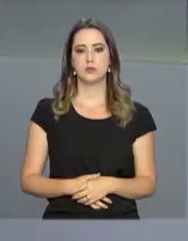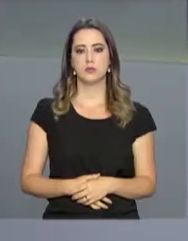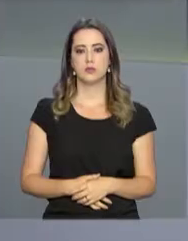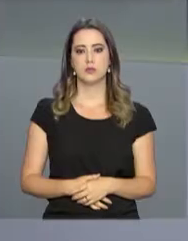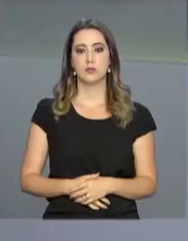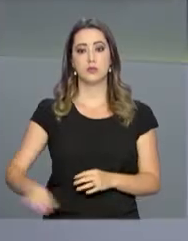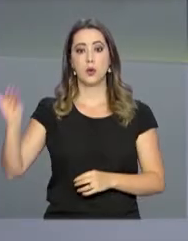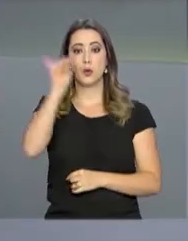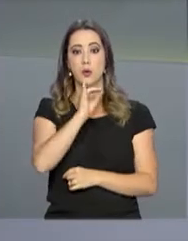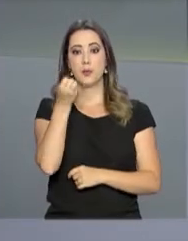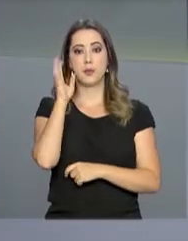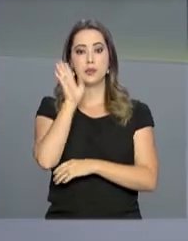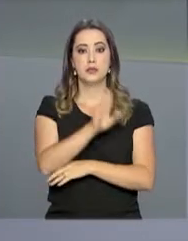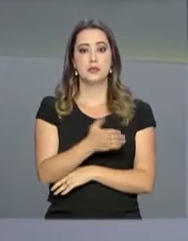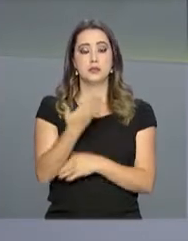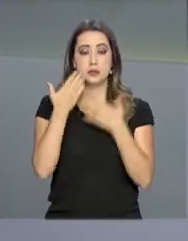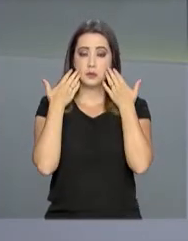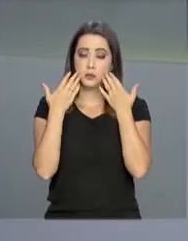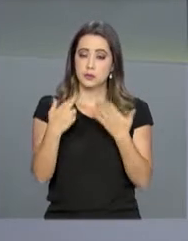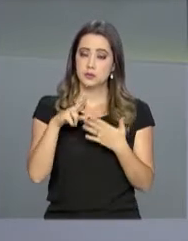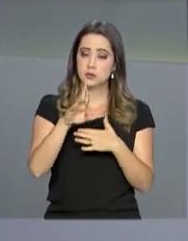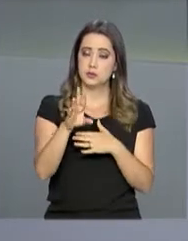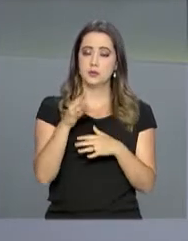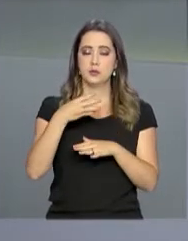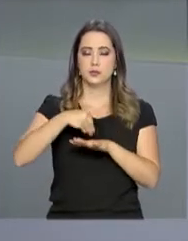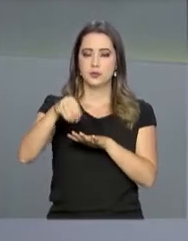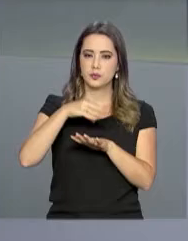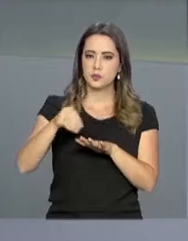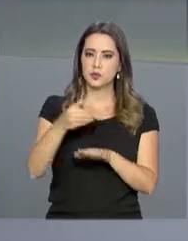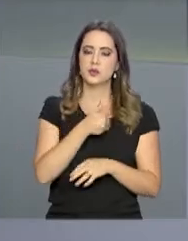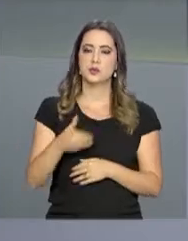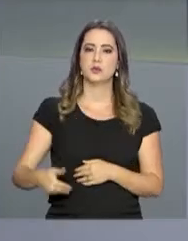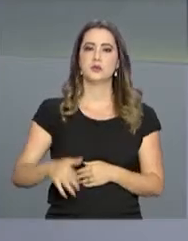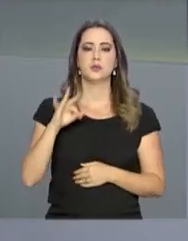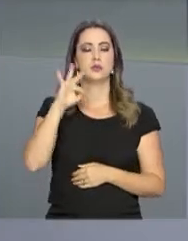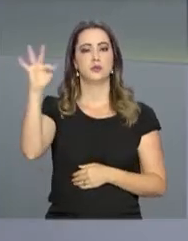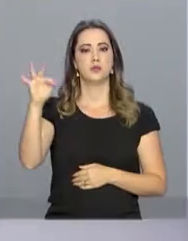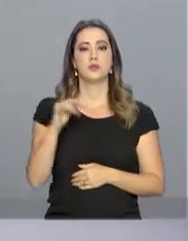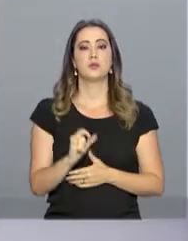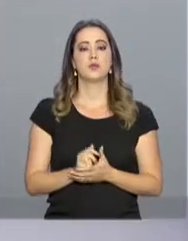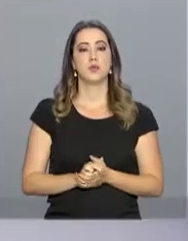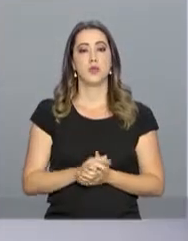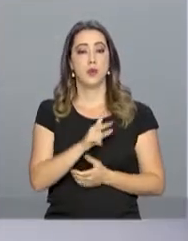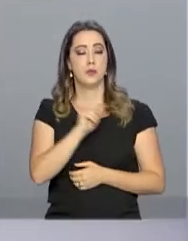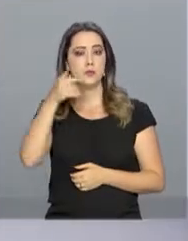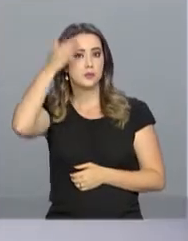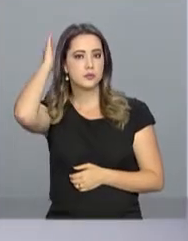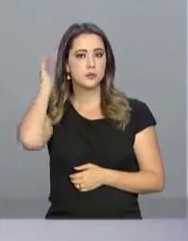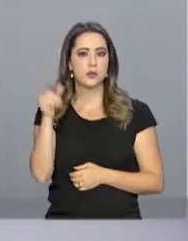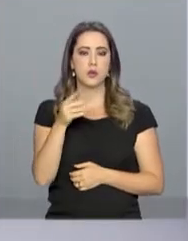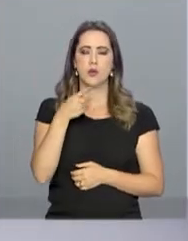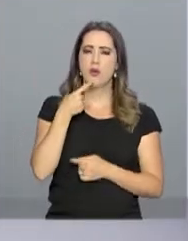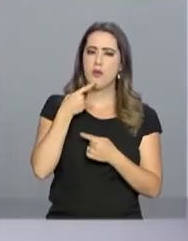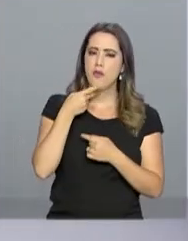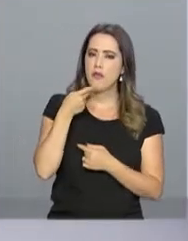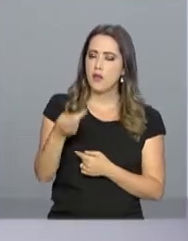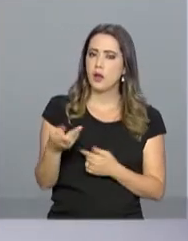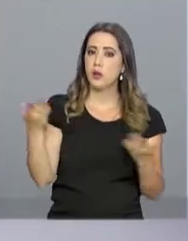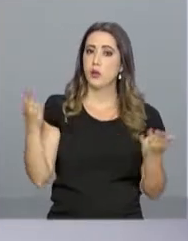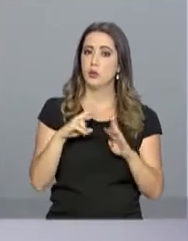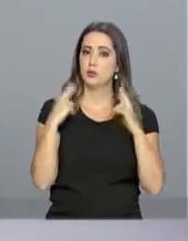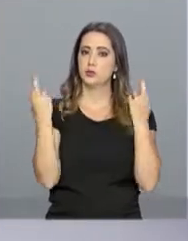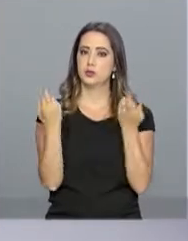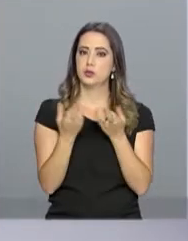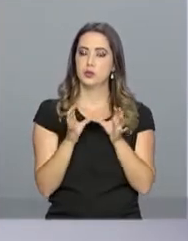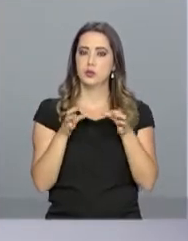Olá, boa tarde. No ar o repórter NBR com as notícias do governo federal. O presidente Michel Temer discursou hoje na